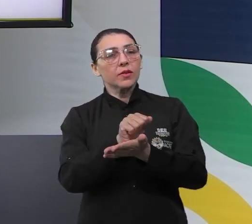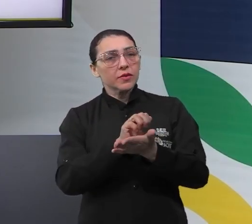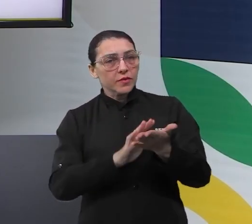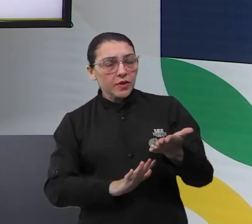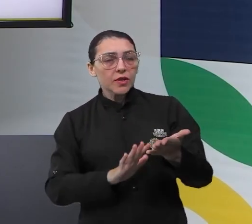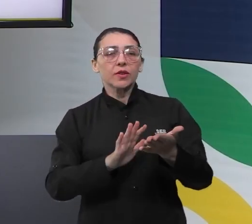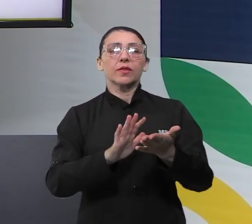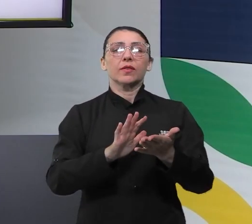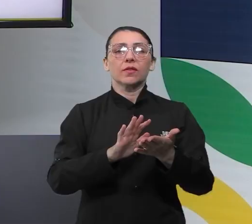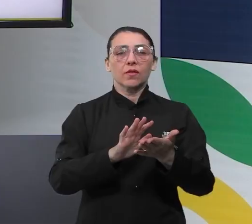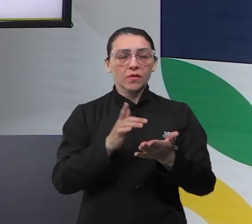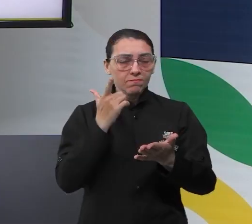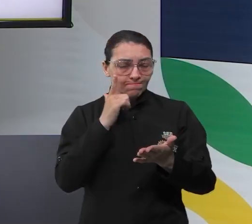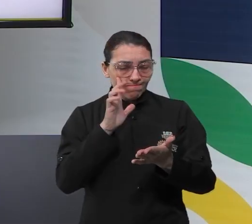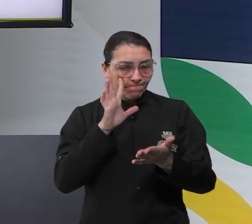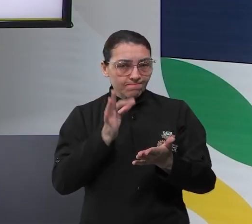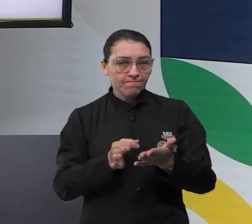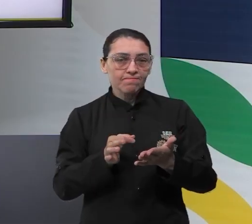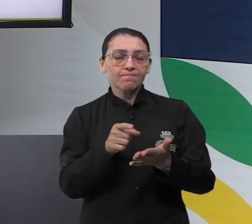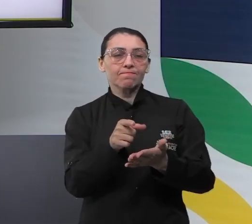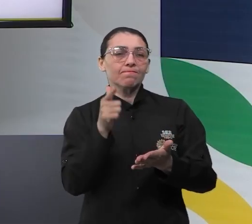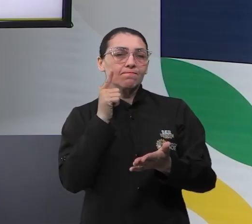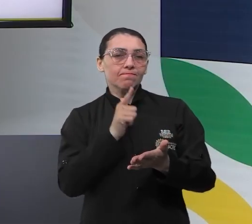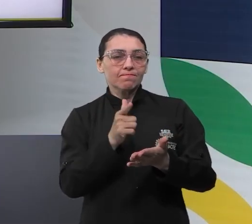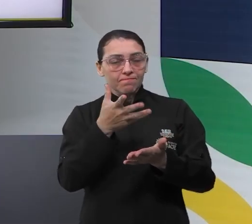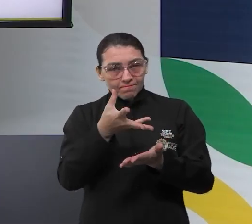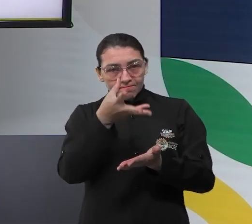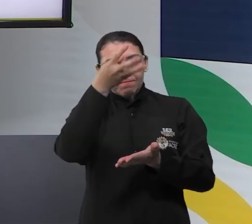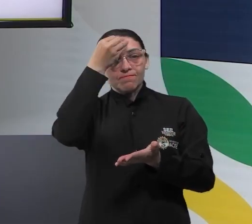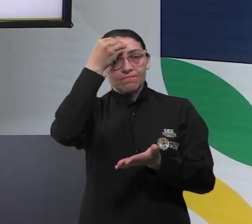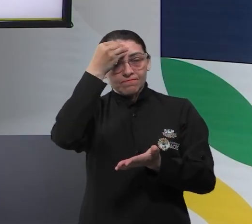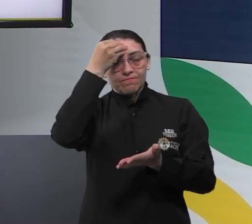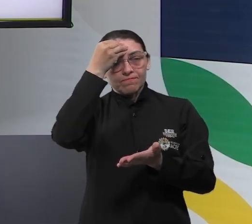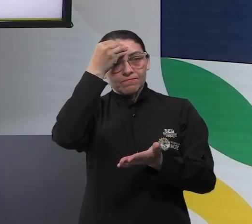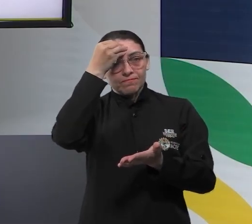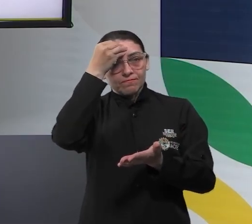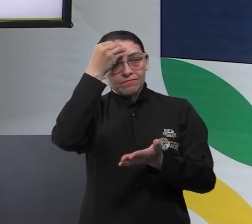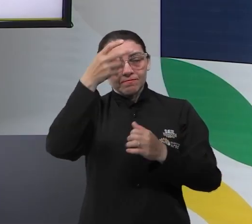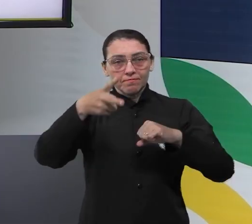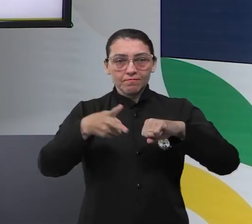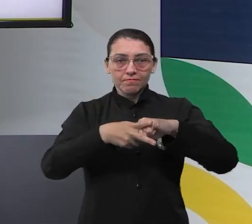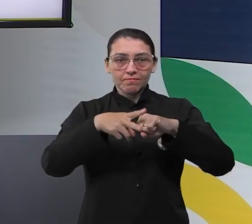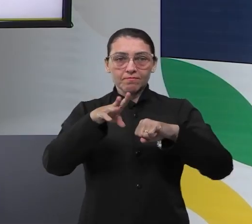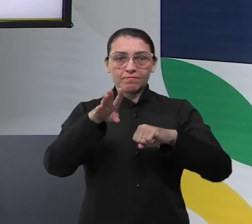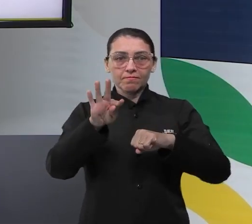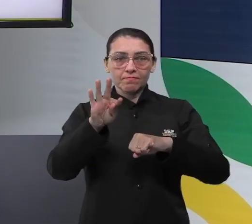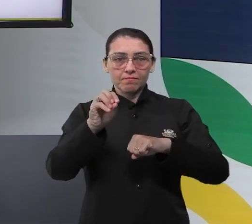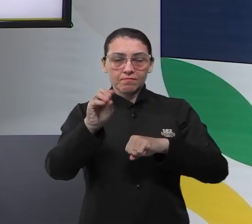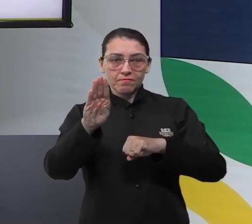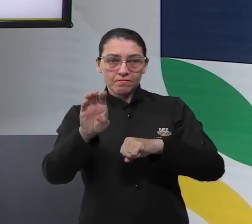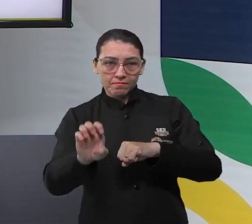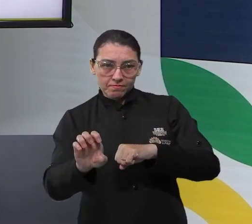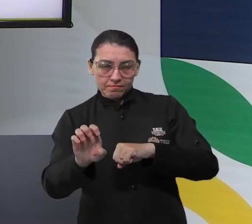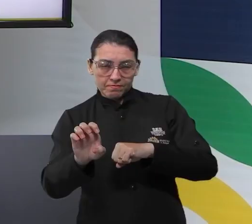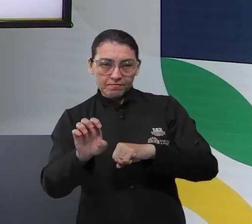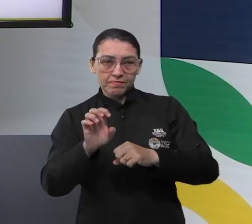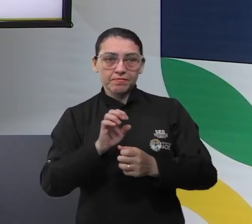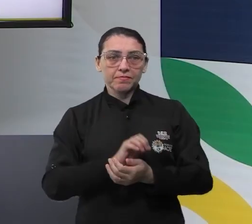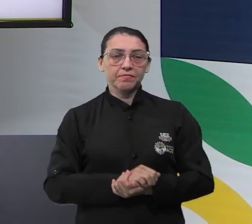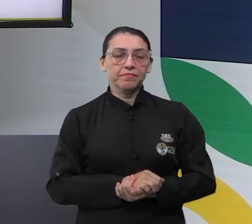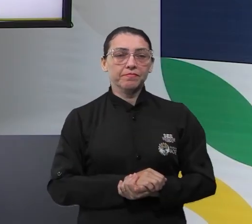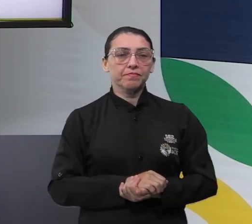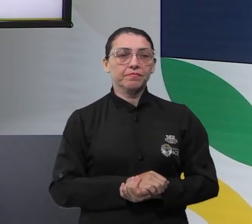atividades, de exercícios, com certeza vocês vão fixar melhor essa questão do verbo to be e do uso, tá? No presente